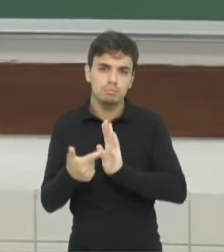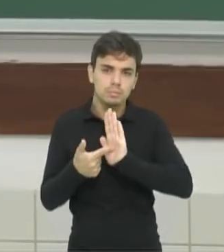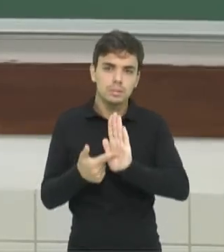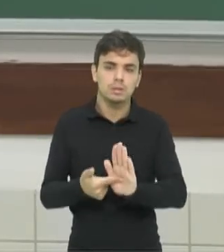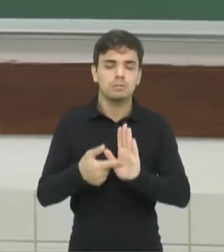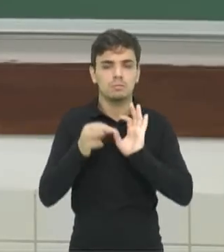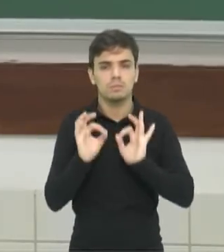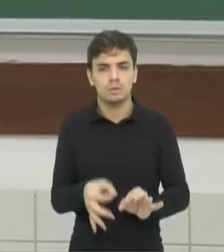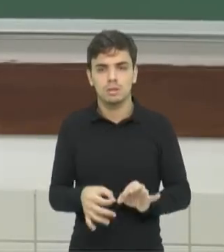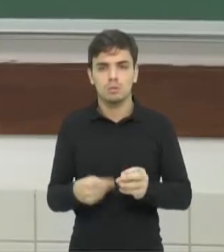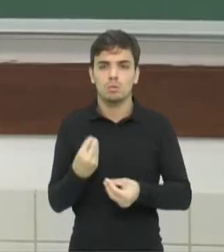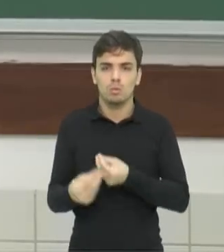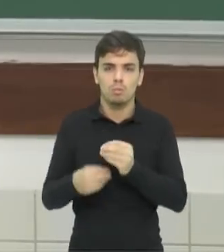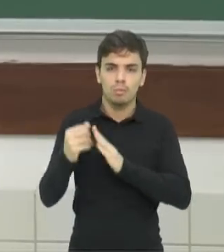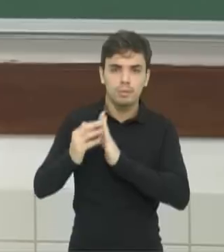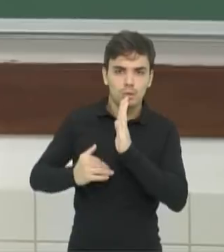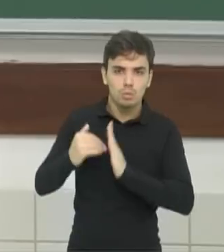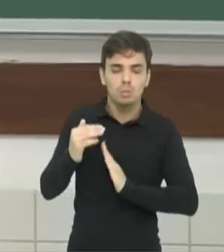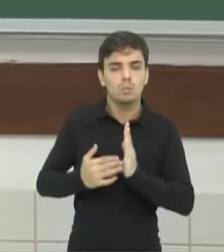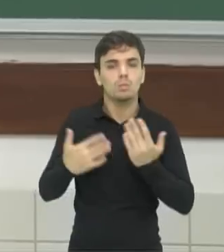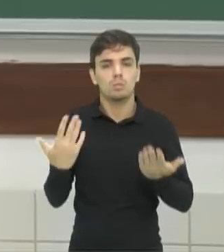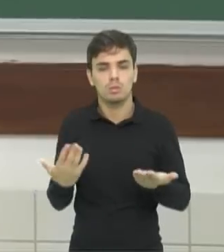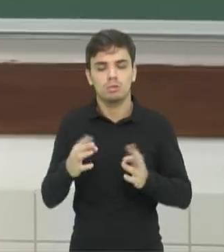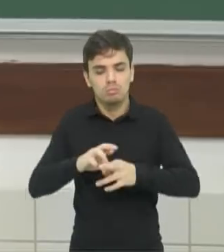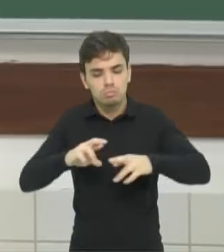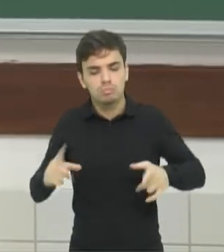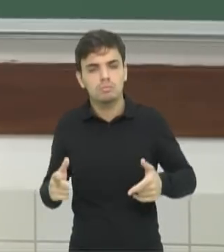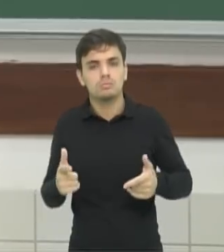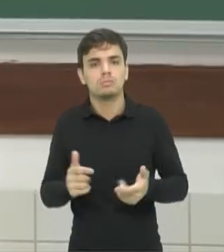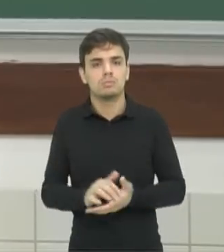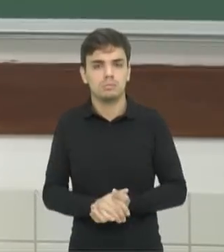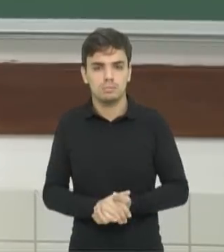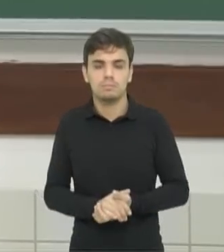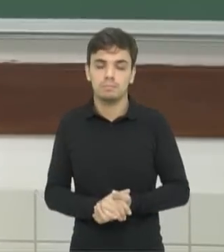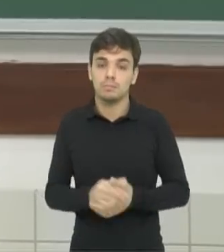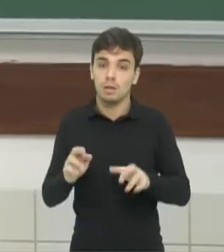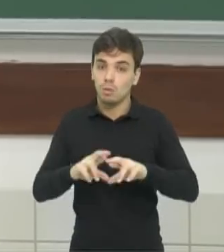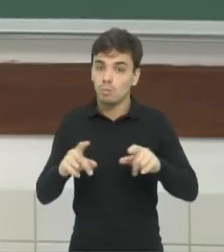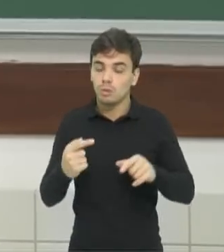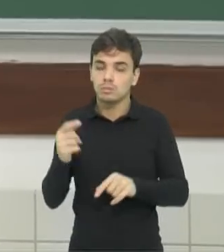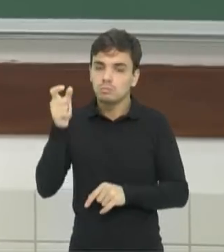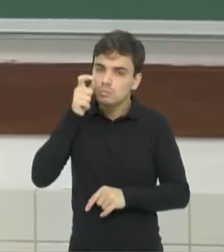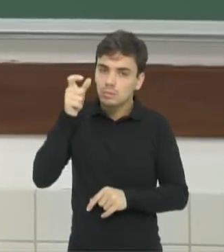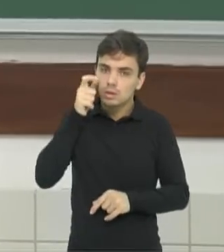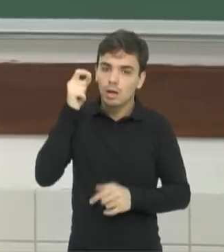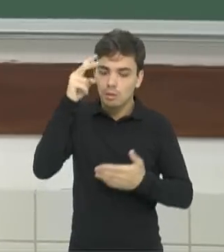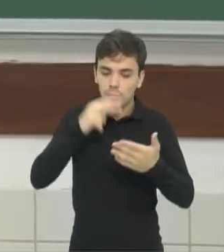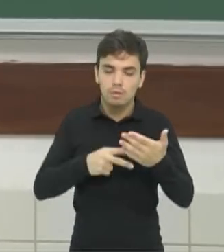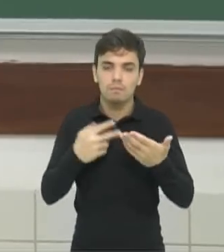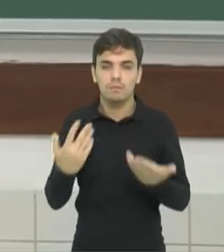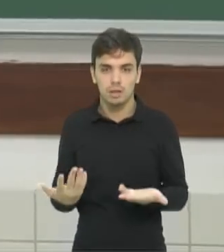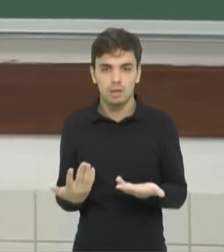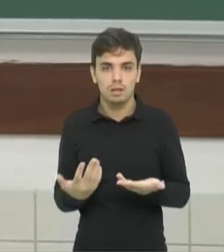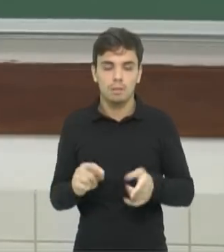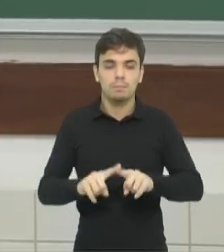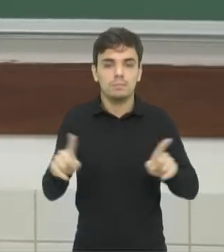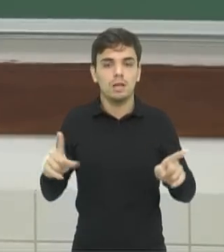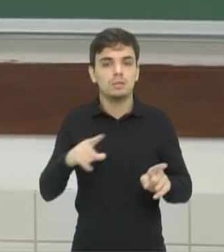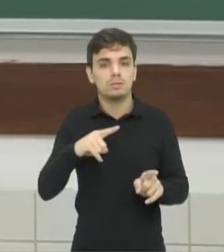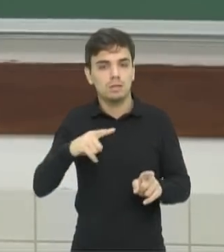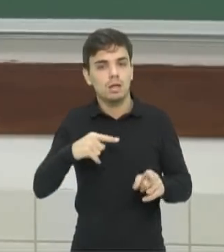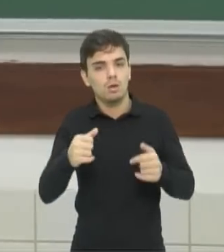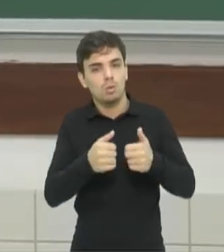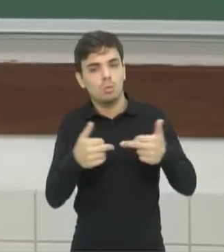pinturas, porque era algo muito assim diferente, algo que é interessante da gente ver, porém tem algo